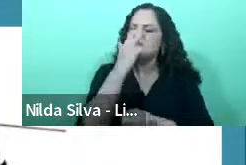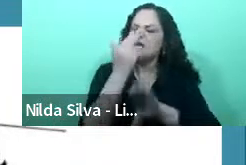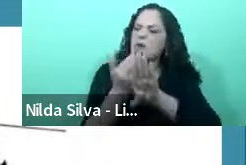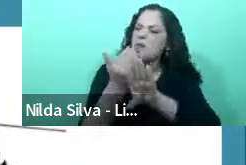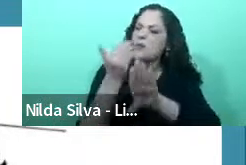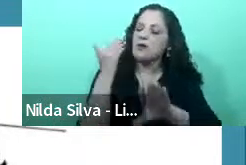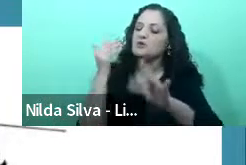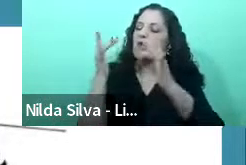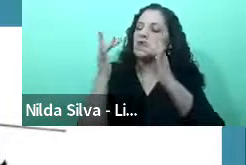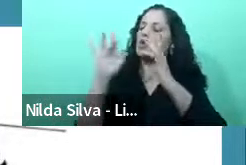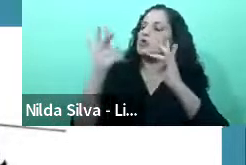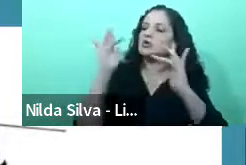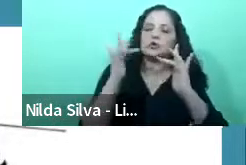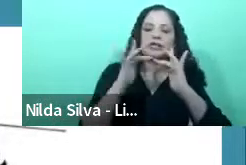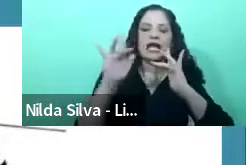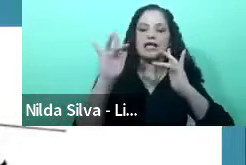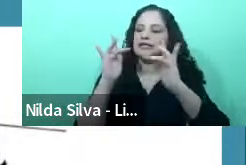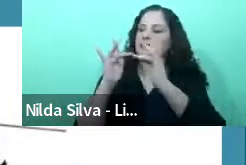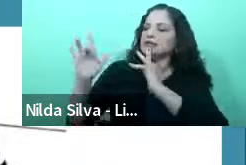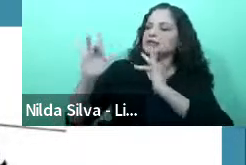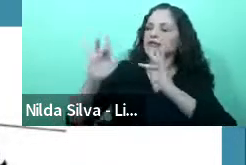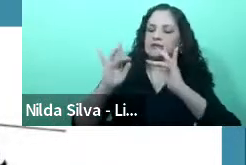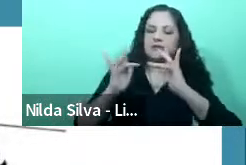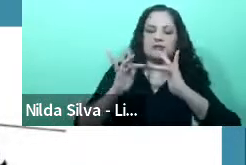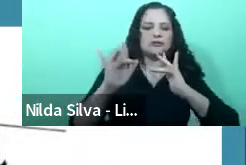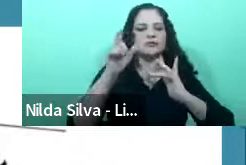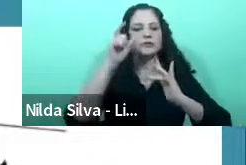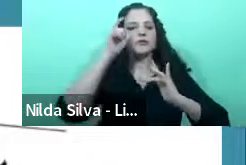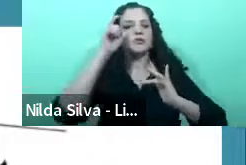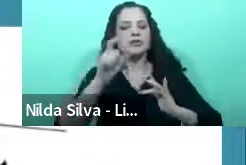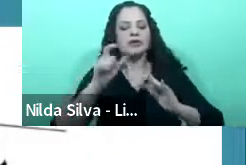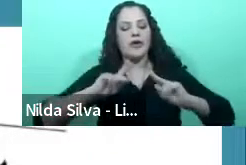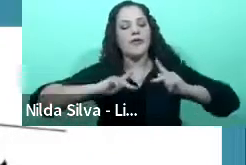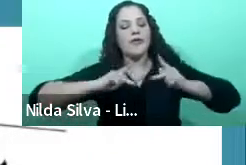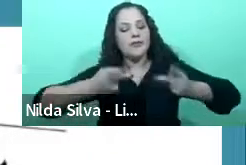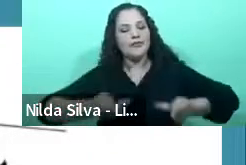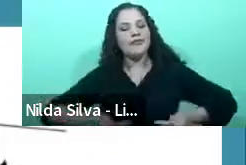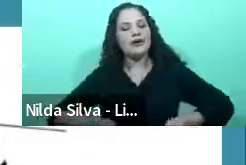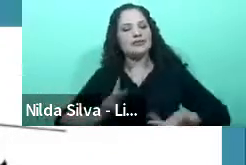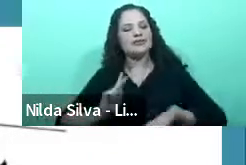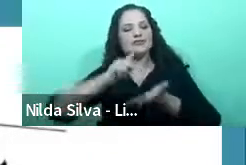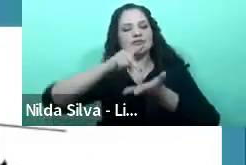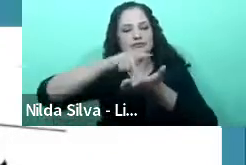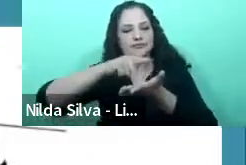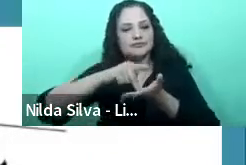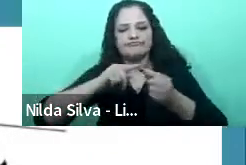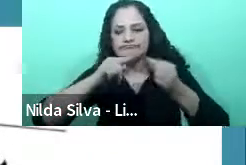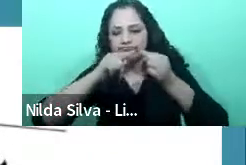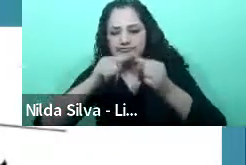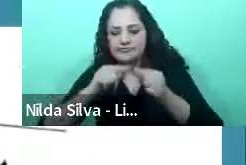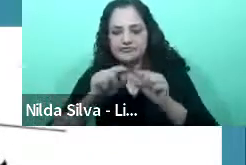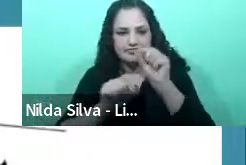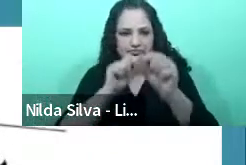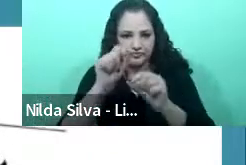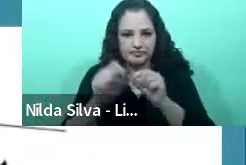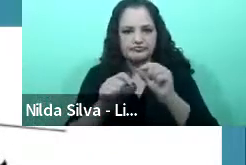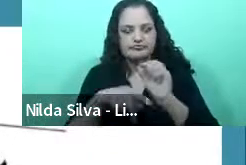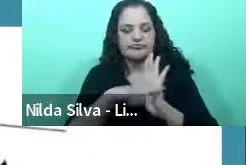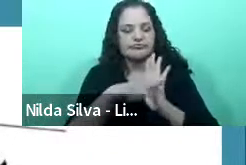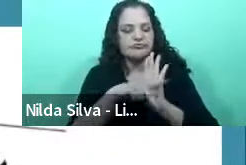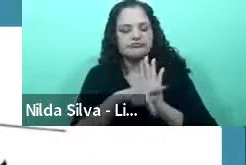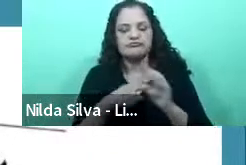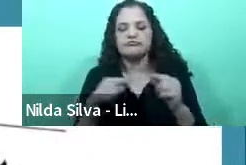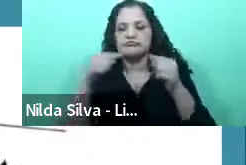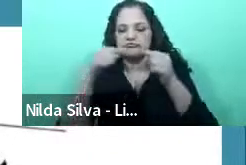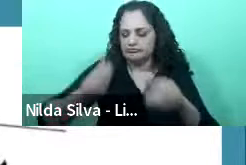dos interesses que são genuinamente humanos. Nesse sentido, o próprio sentido